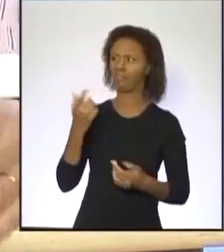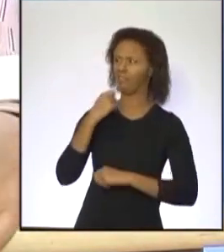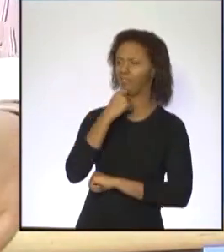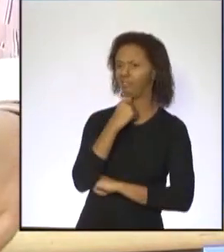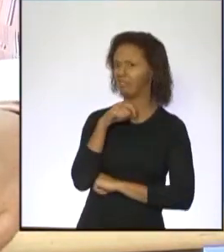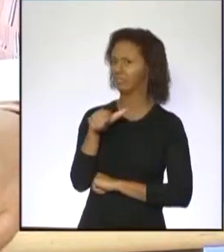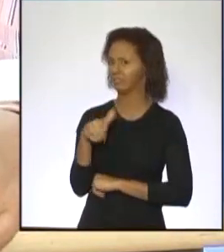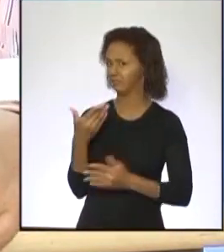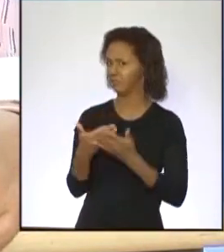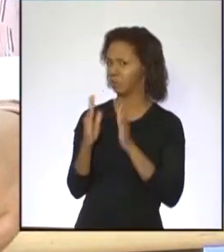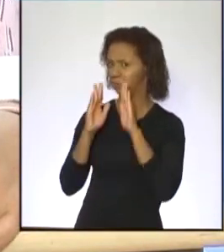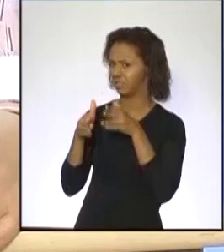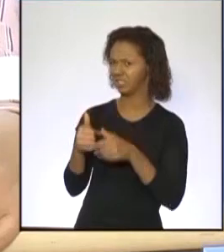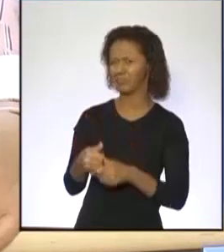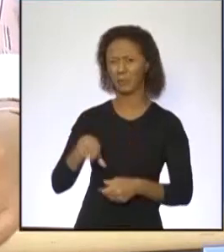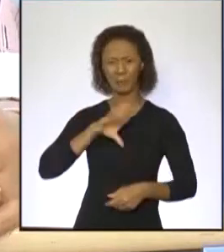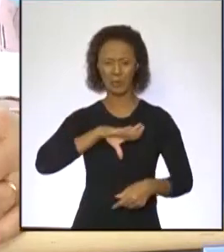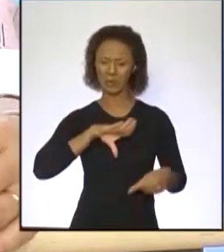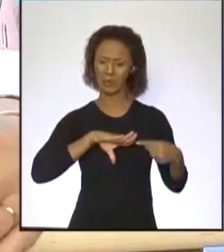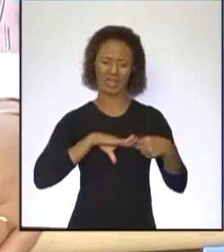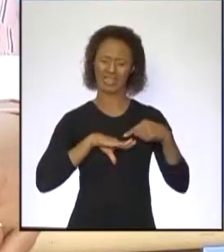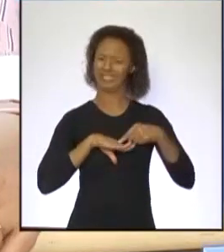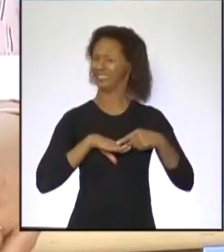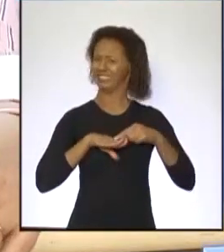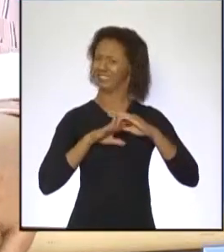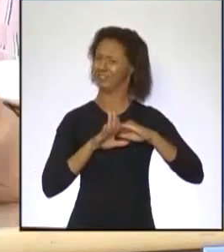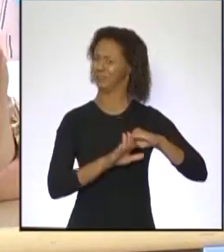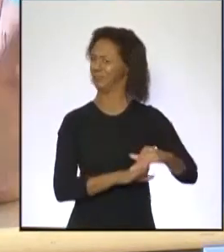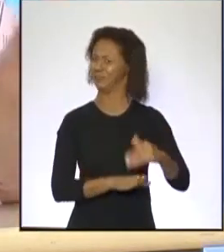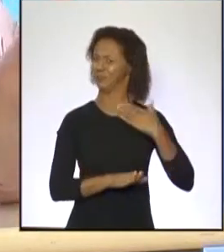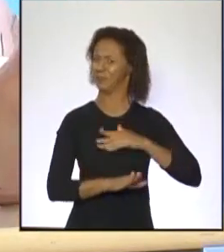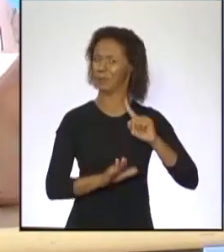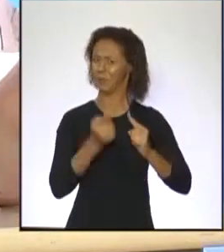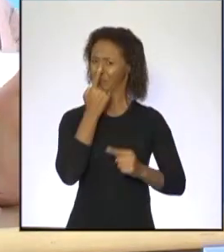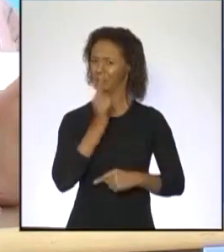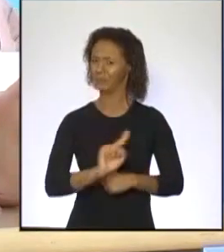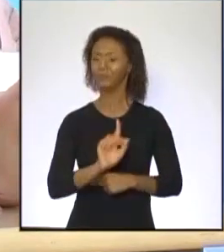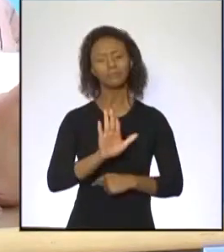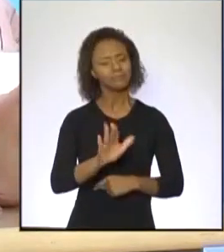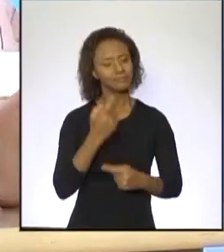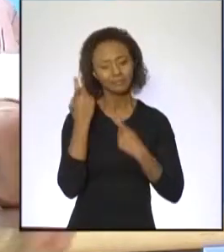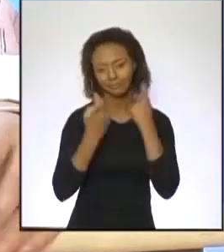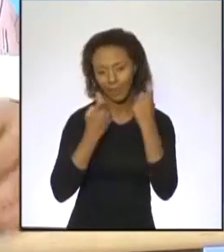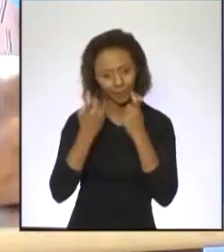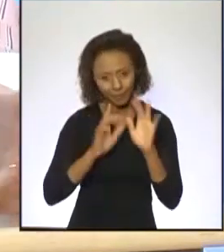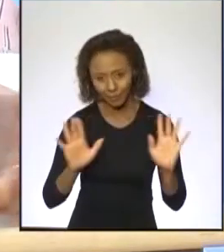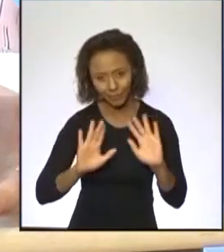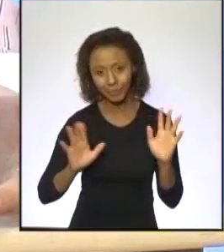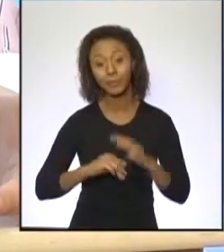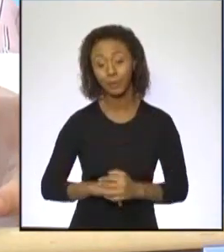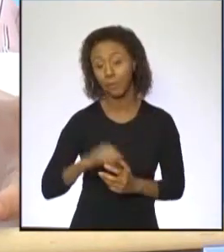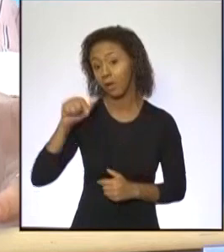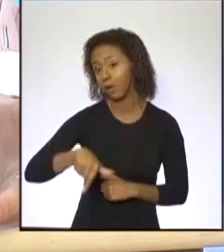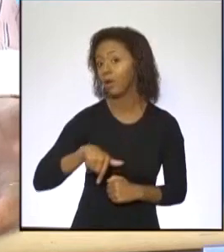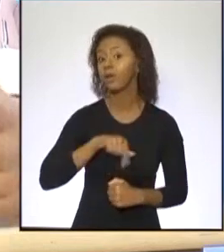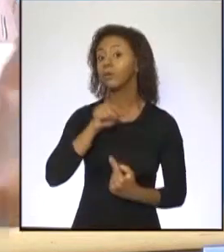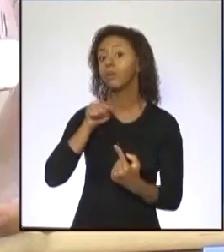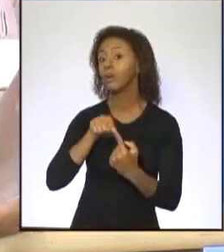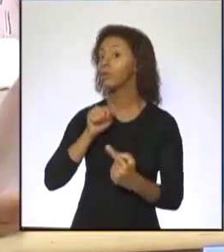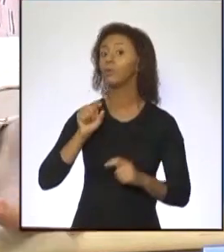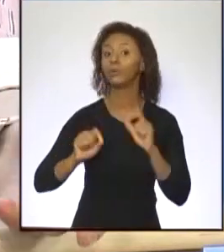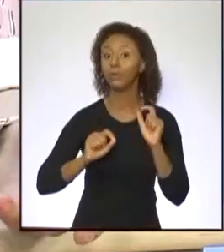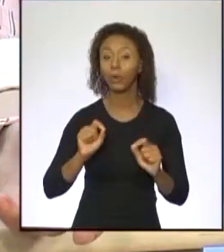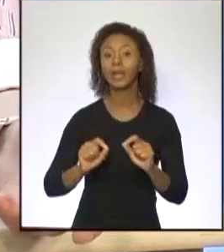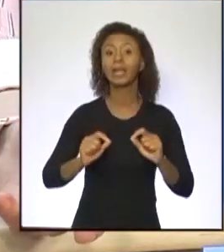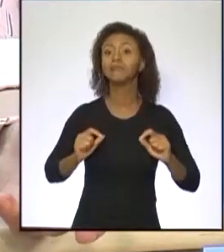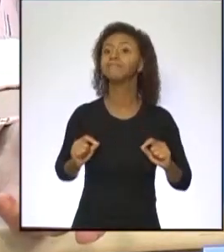vai ser muito específico, e português não é minha praia. Tá? Então, não fiquem preocupados com isso, porque o objetivo dessa aula é